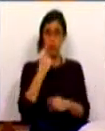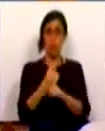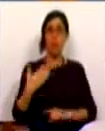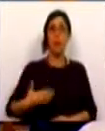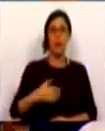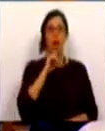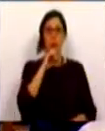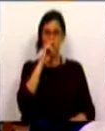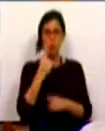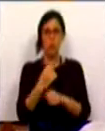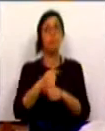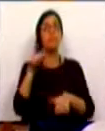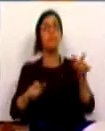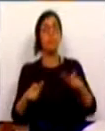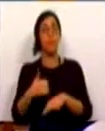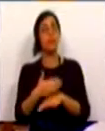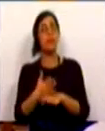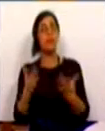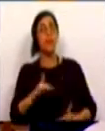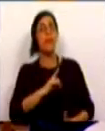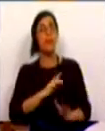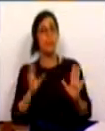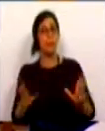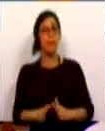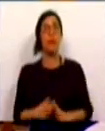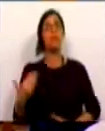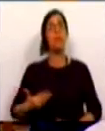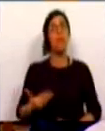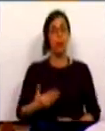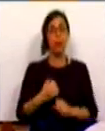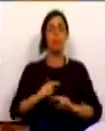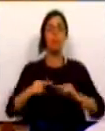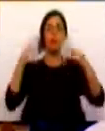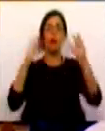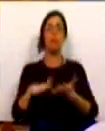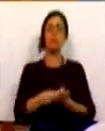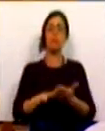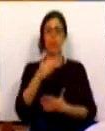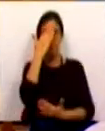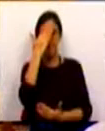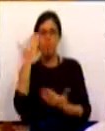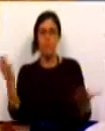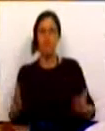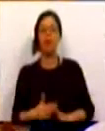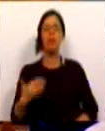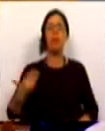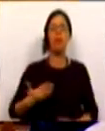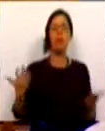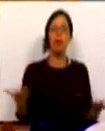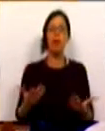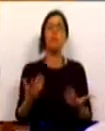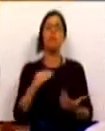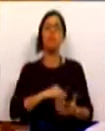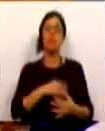direitos e oportunidades dos trabalhadores do setor privado. O direito a uma carreira baseada no mérito, o direito a uma